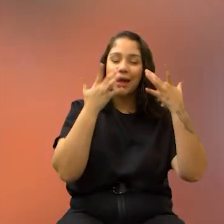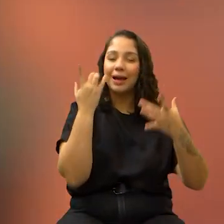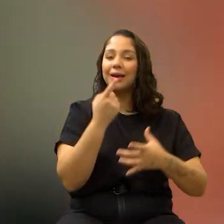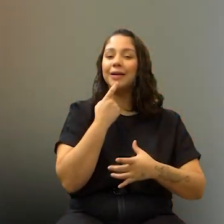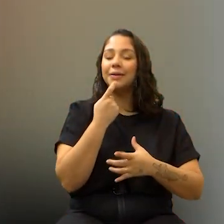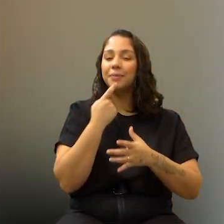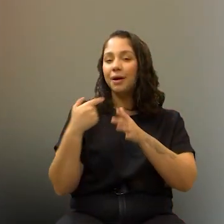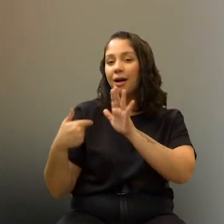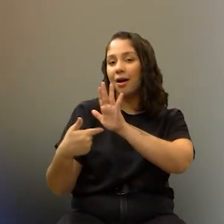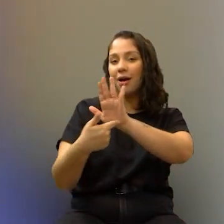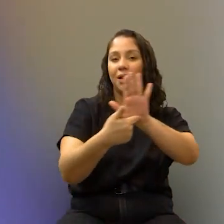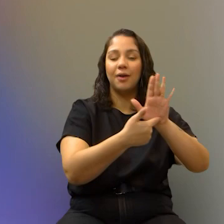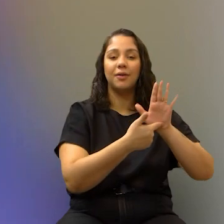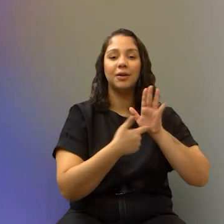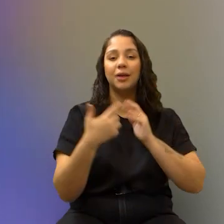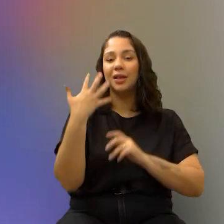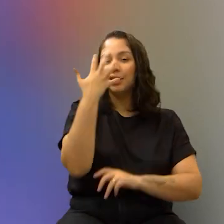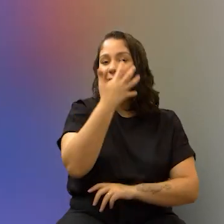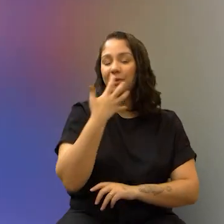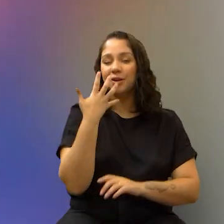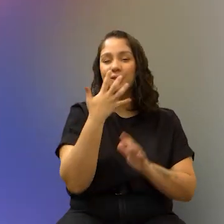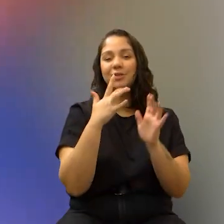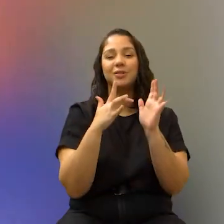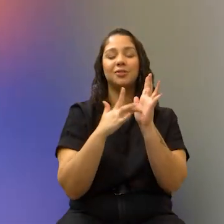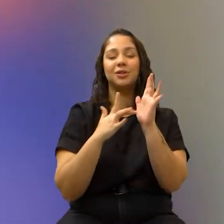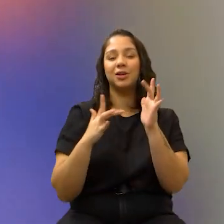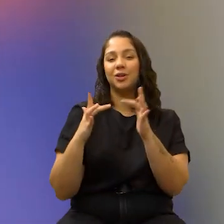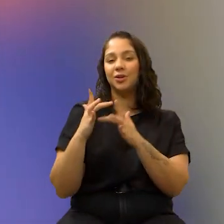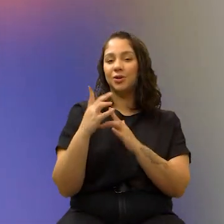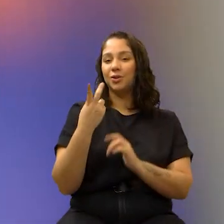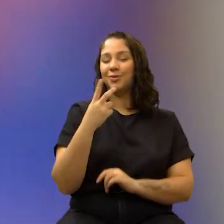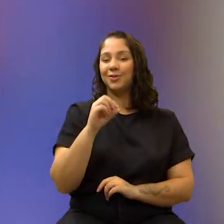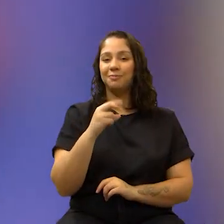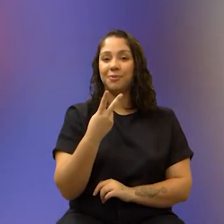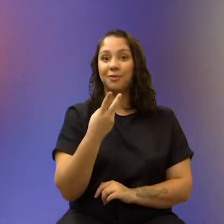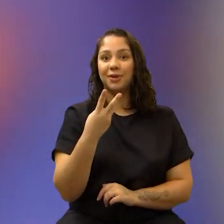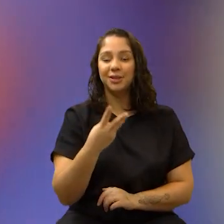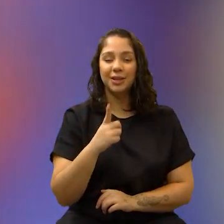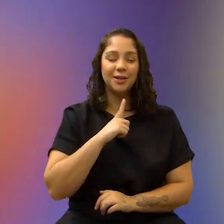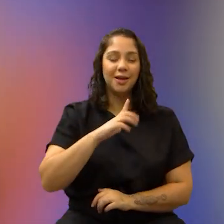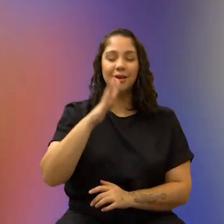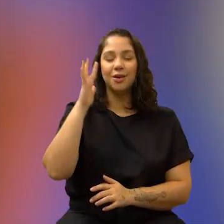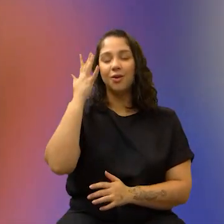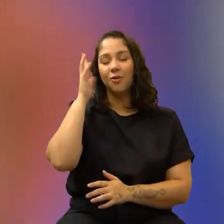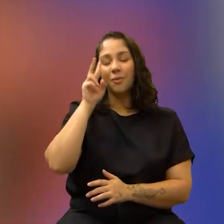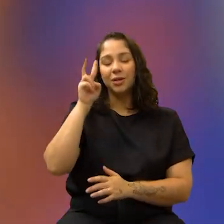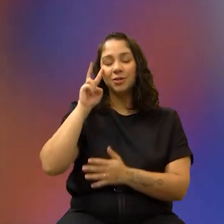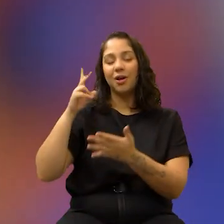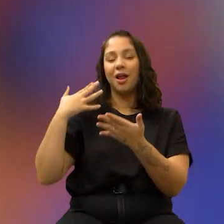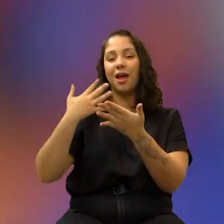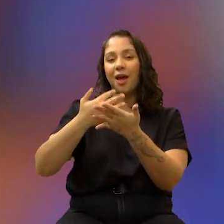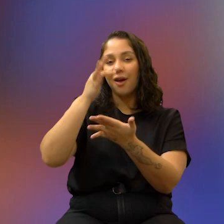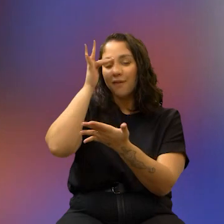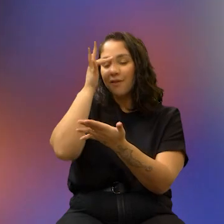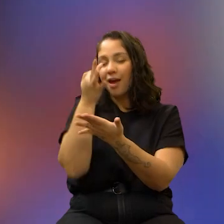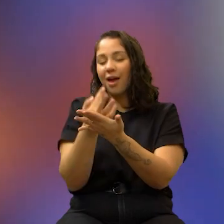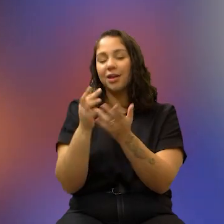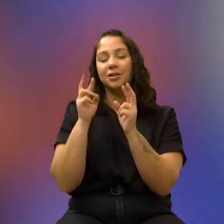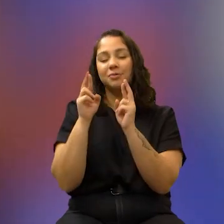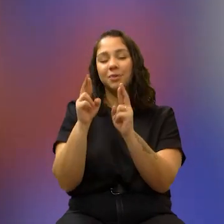de Campinas apresenta A Paixão de Cristo 2023. Uma história de